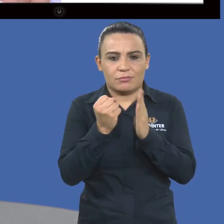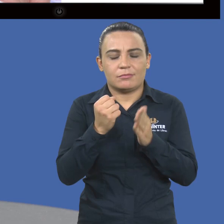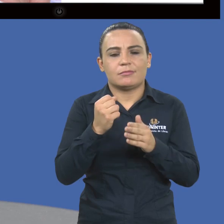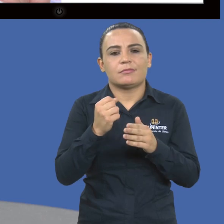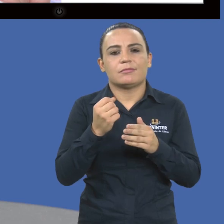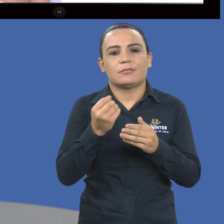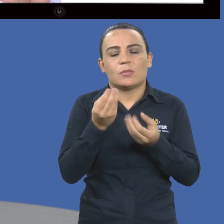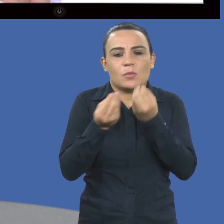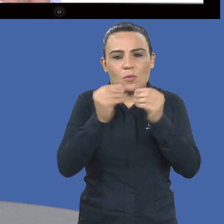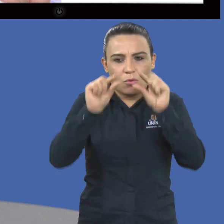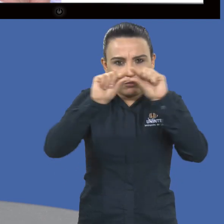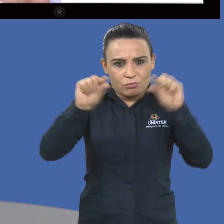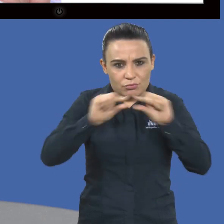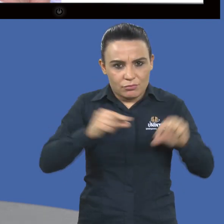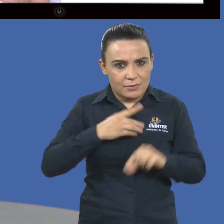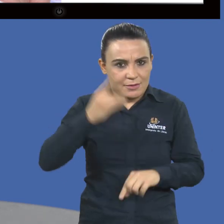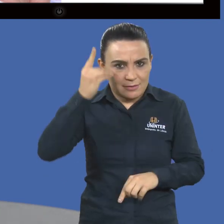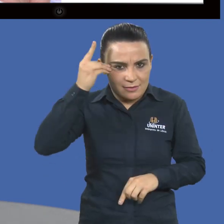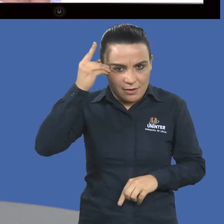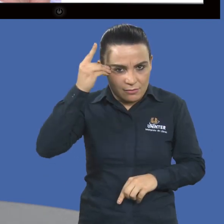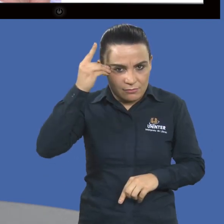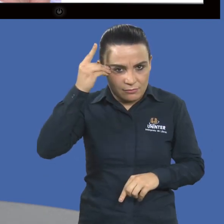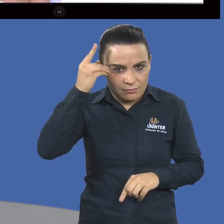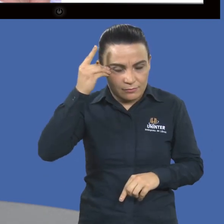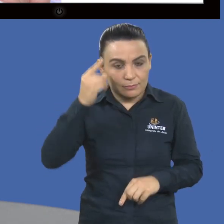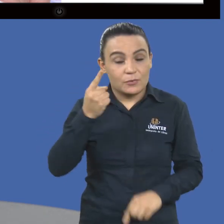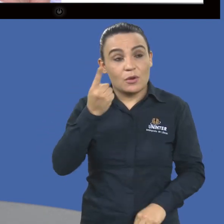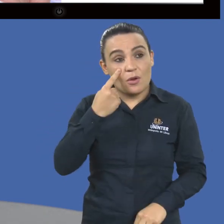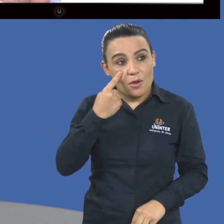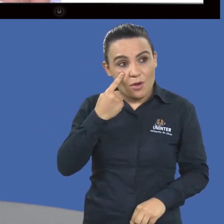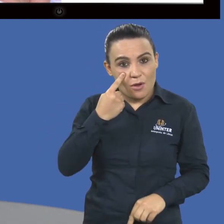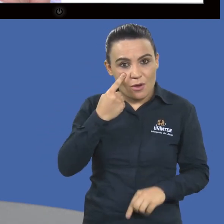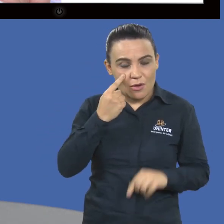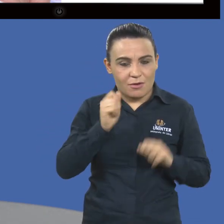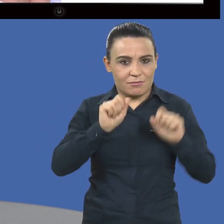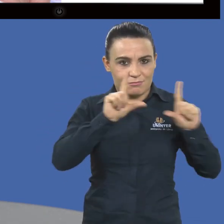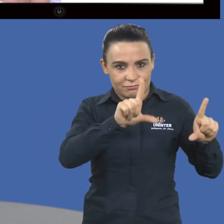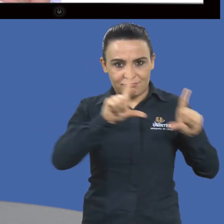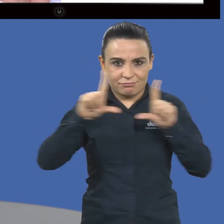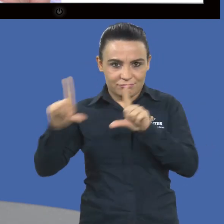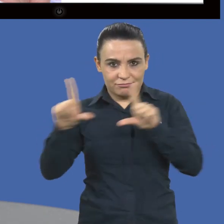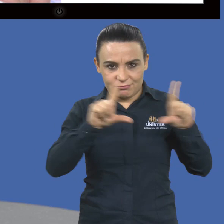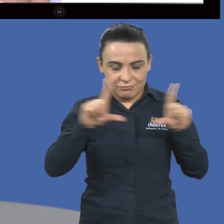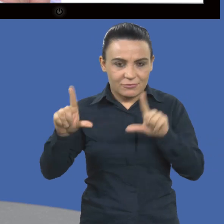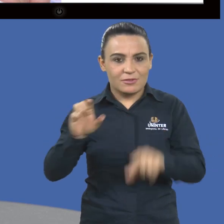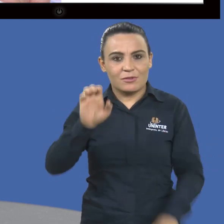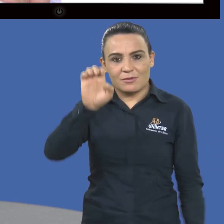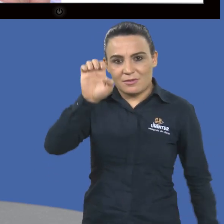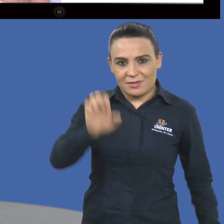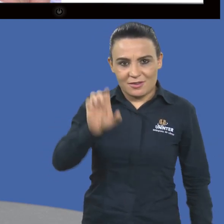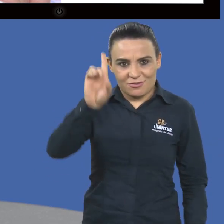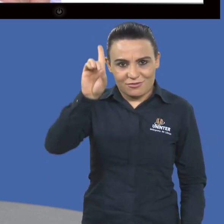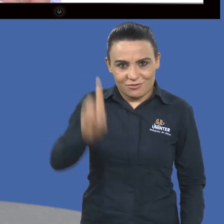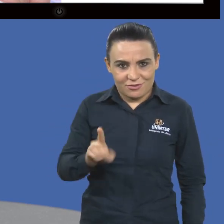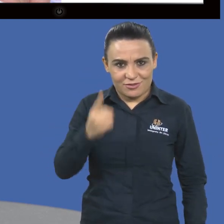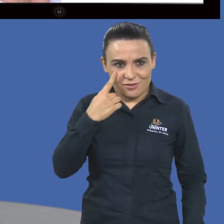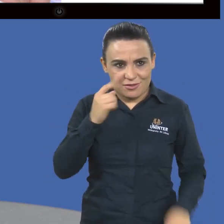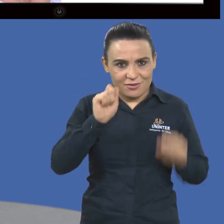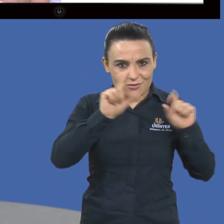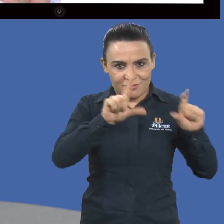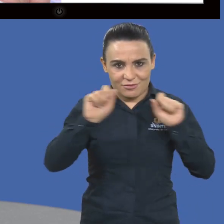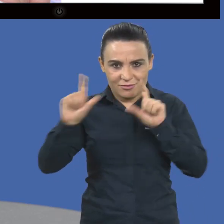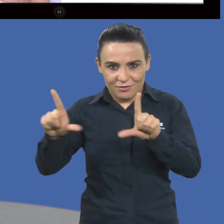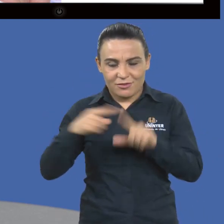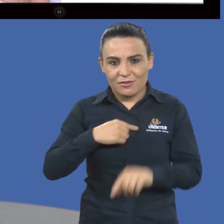de frente ou de perfil, como essas duas gravuras do lado esquerdo e do lado direito, né, nós